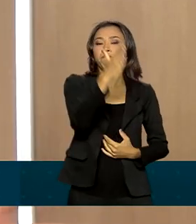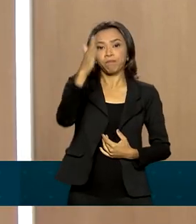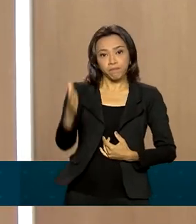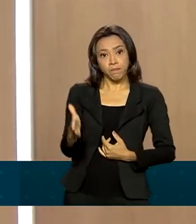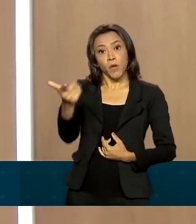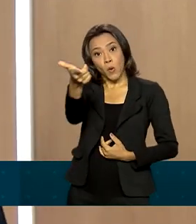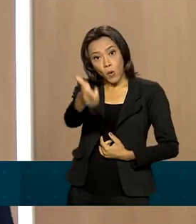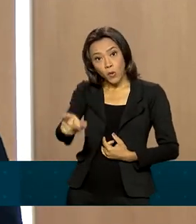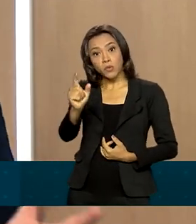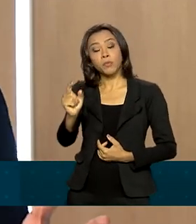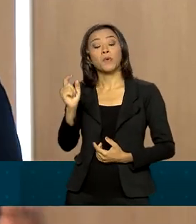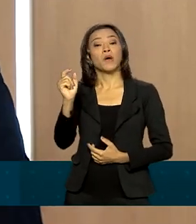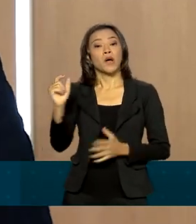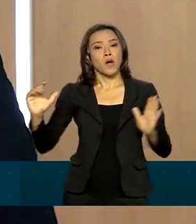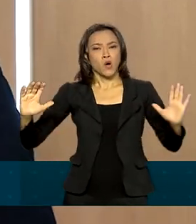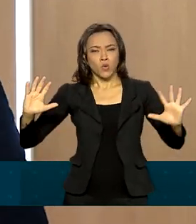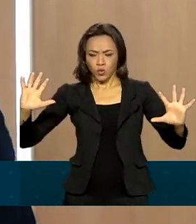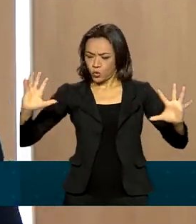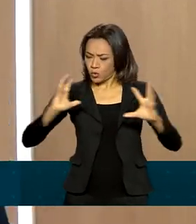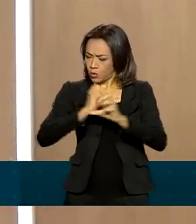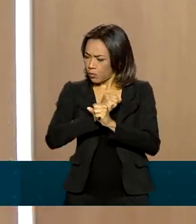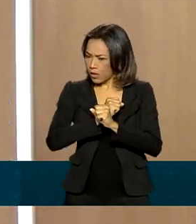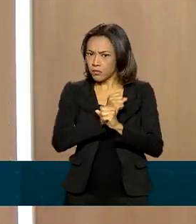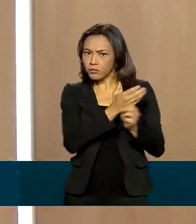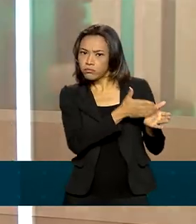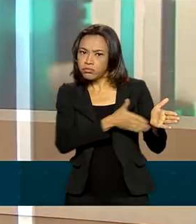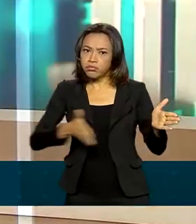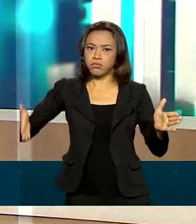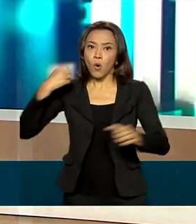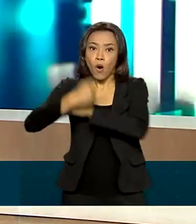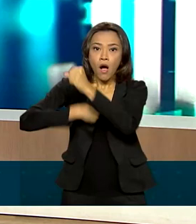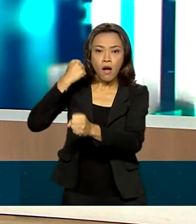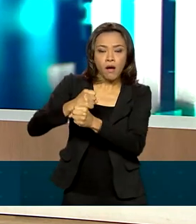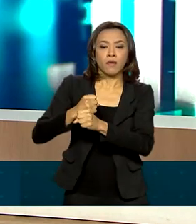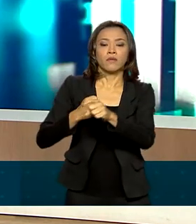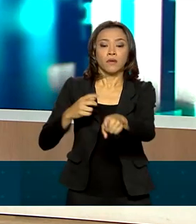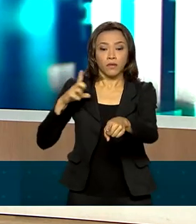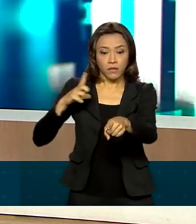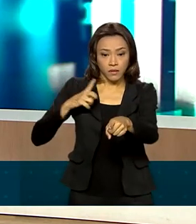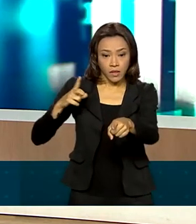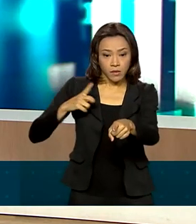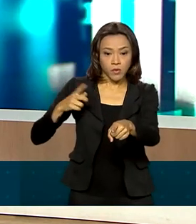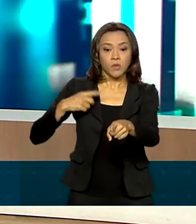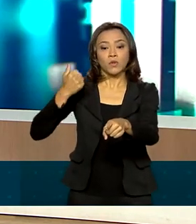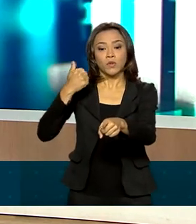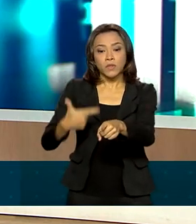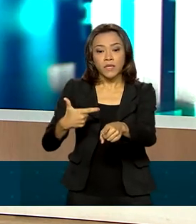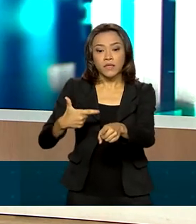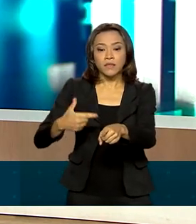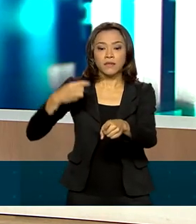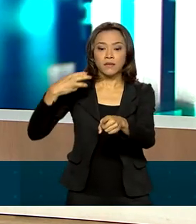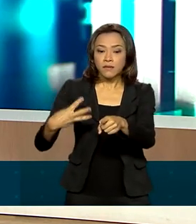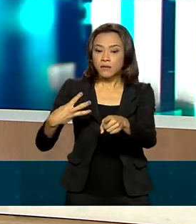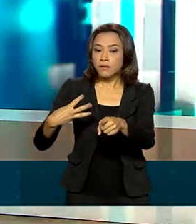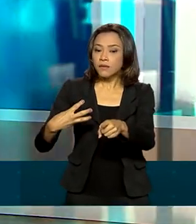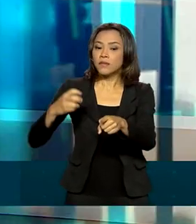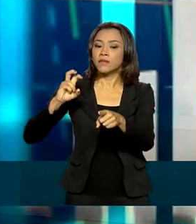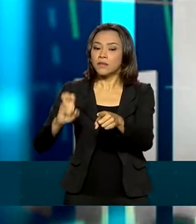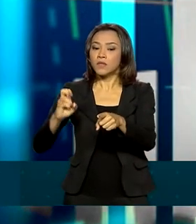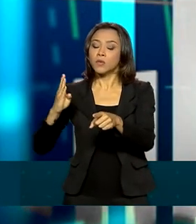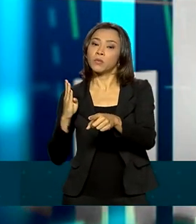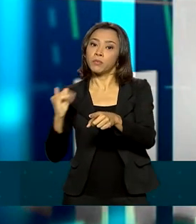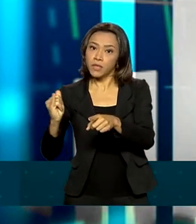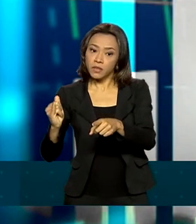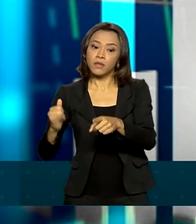vista anual acumulado do ano nós temos então exportações em torno de 235 milhões contra